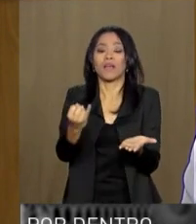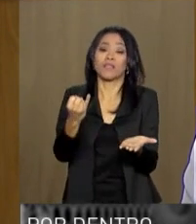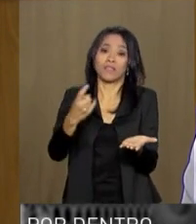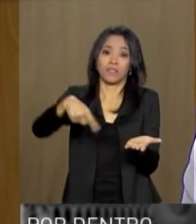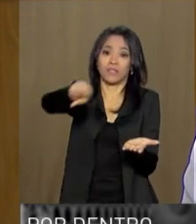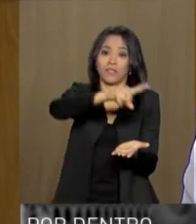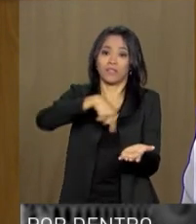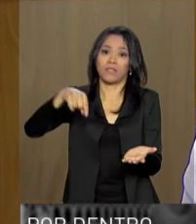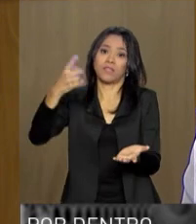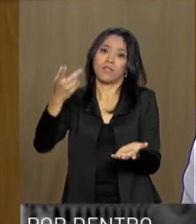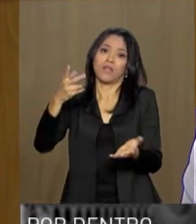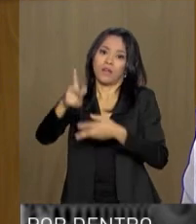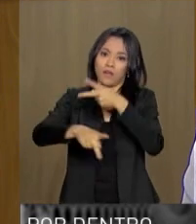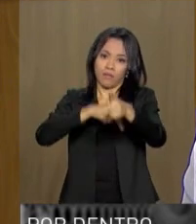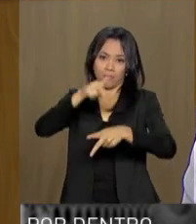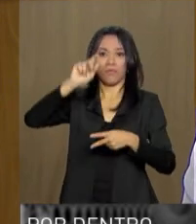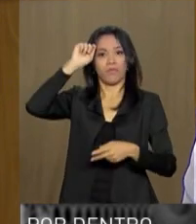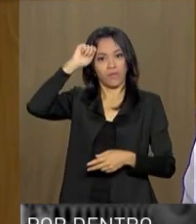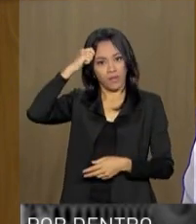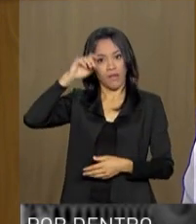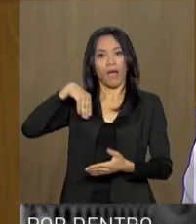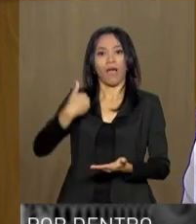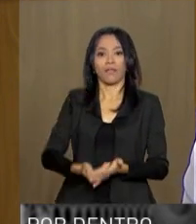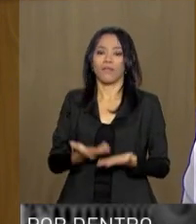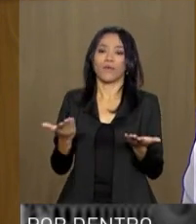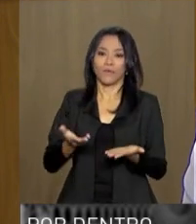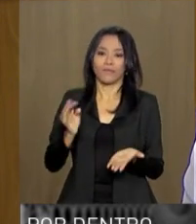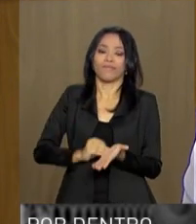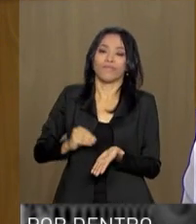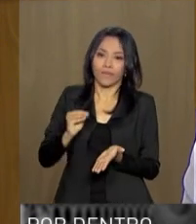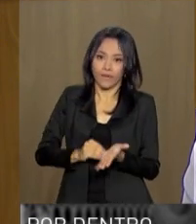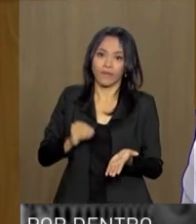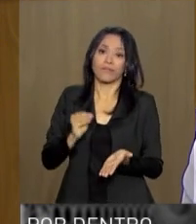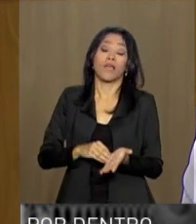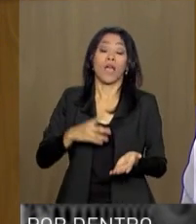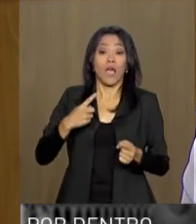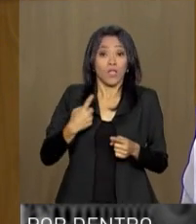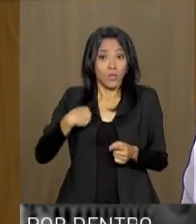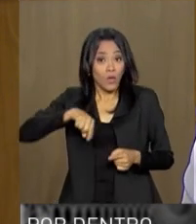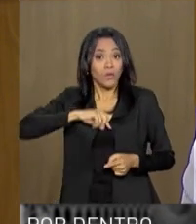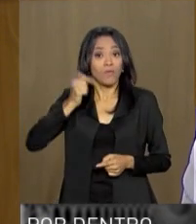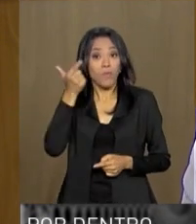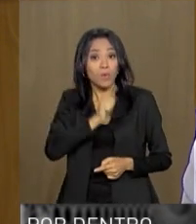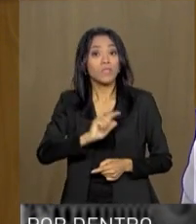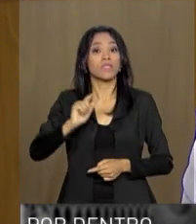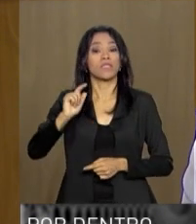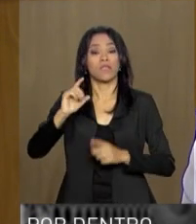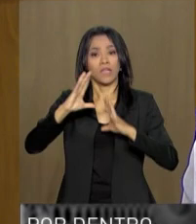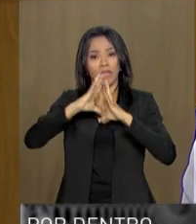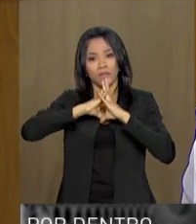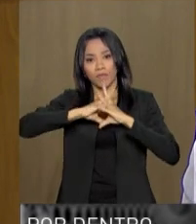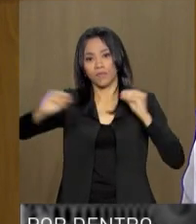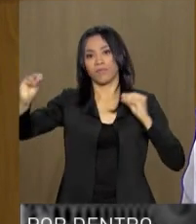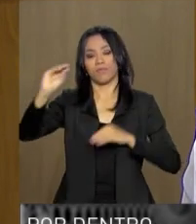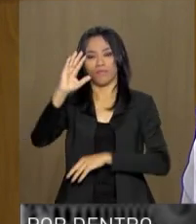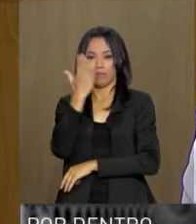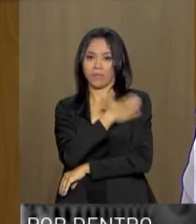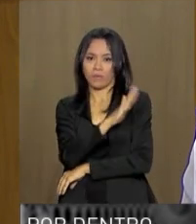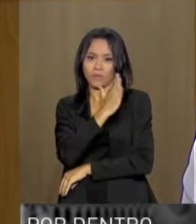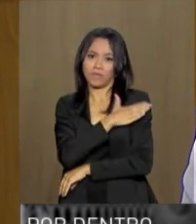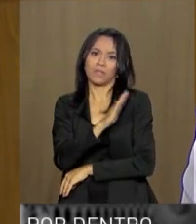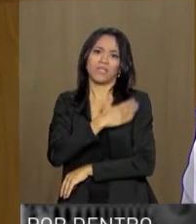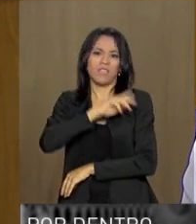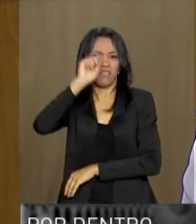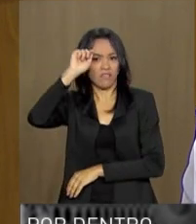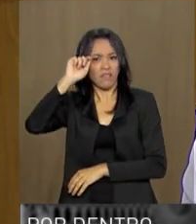nós acreditamos que nós só venceremos o racismo no brasil através de políticas públicas políticas públicas efetivas e